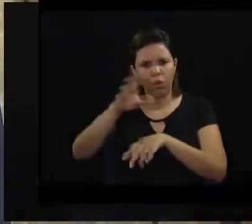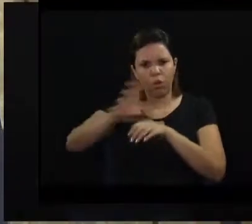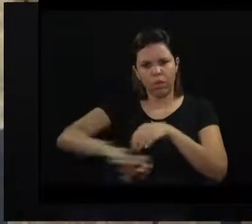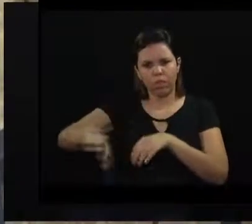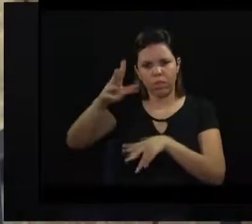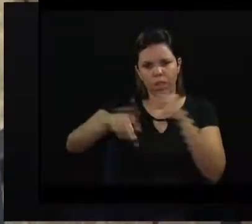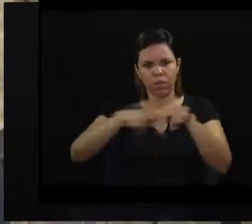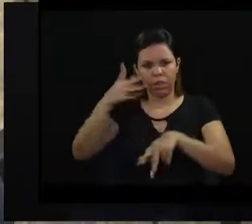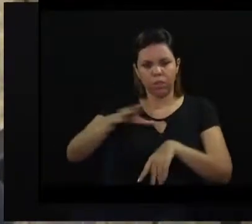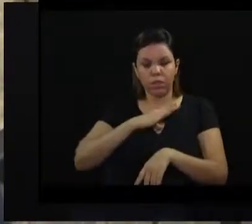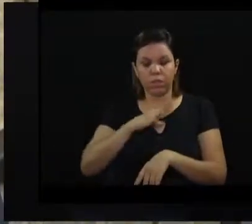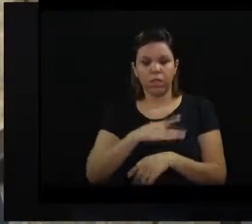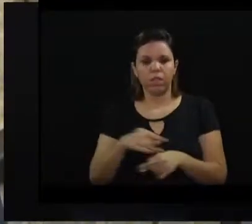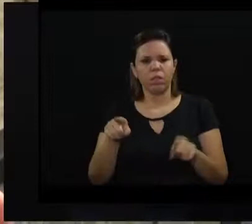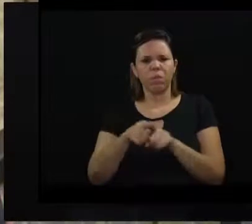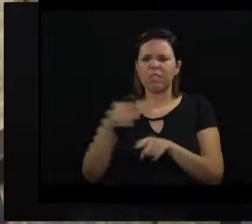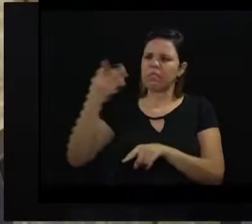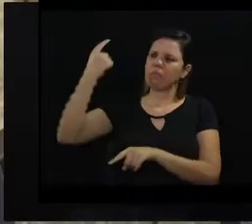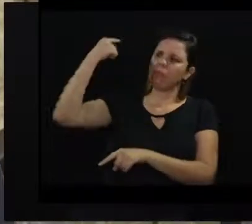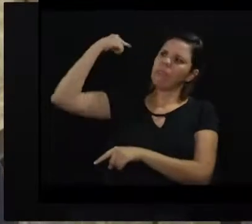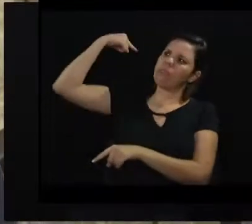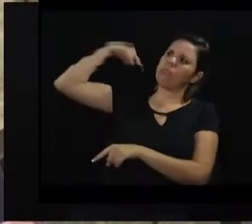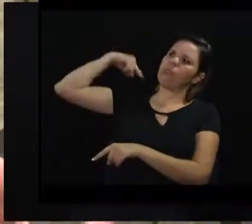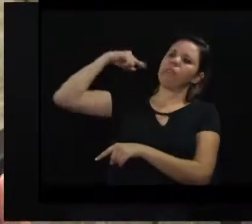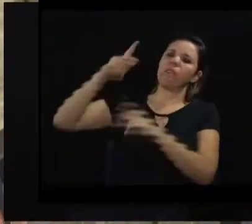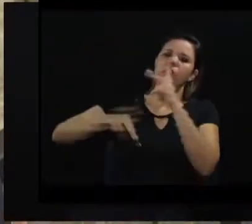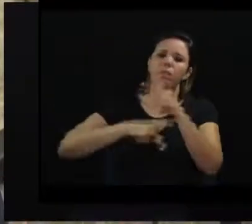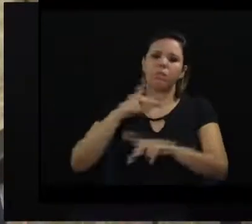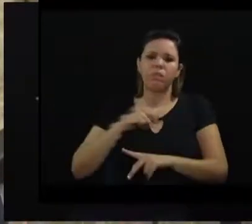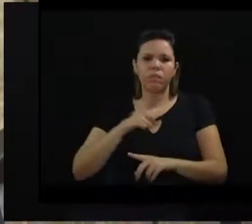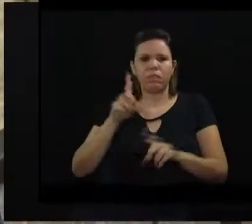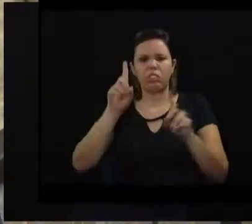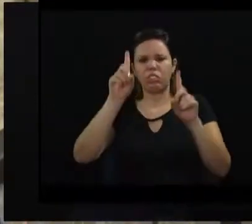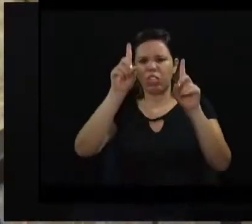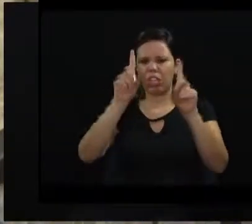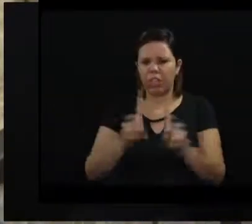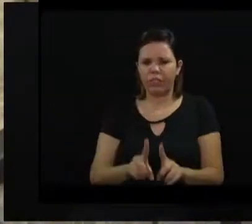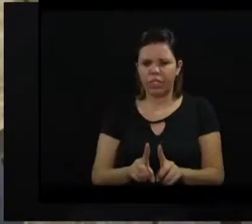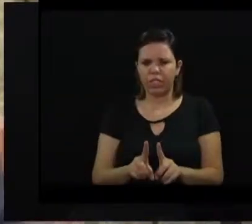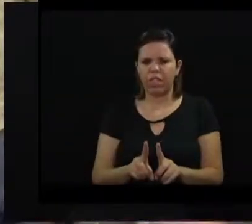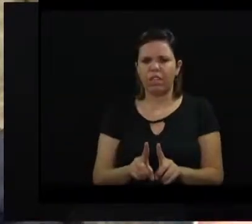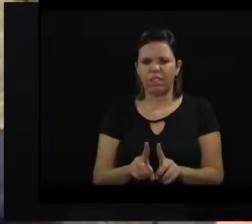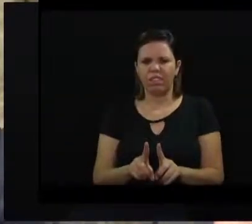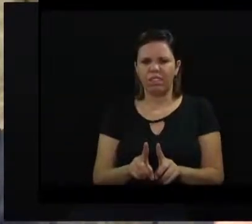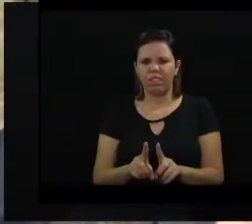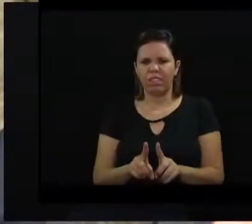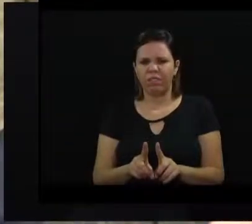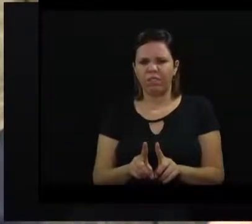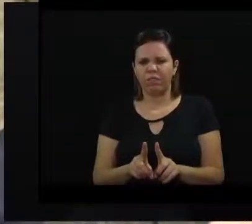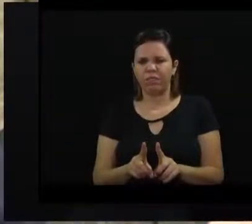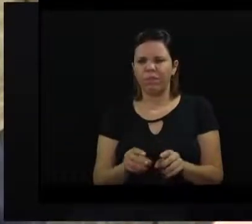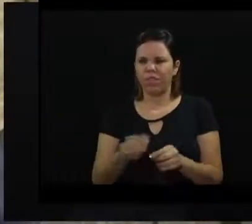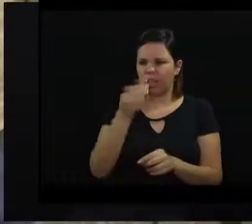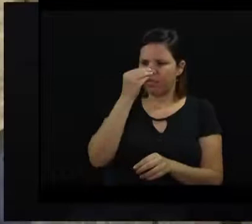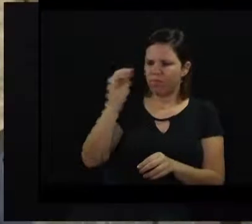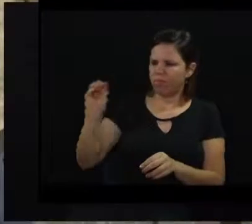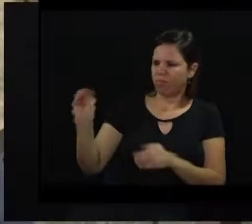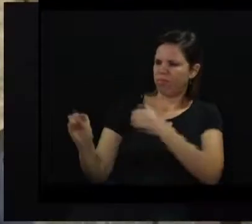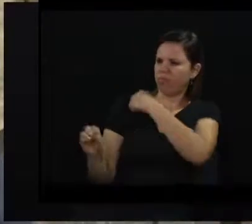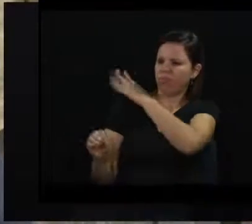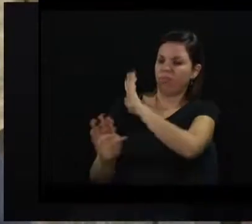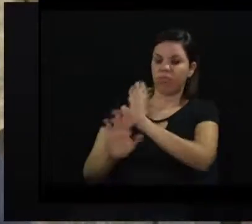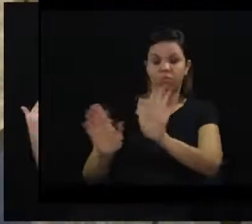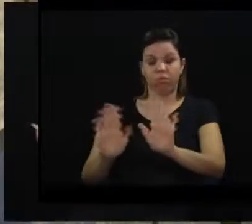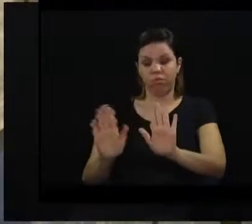Já foi o tempo em que as pessoas que tinham algum tipo de deficiência ou necessidade especial viviam à margem da sociedade. Hoje há todo